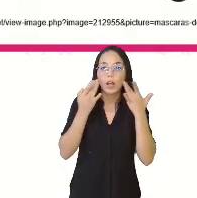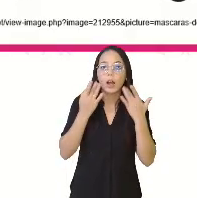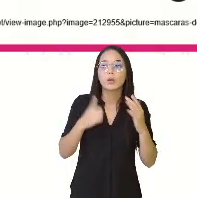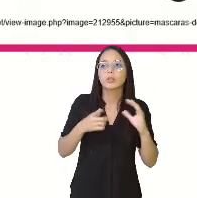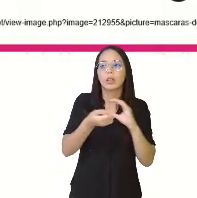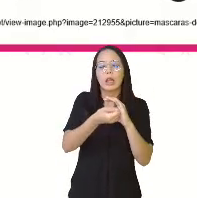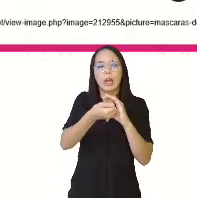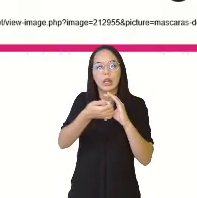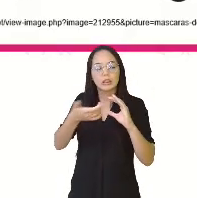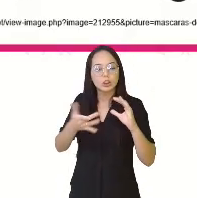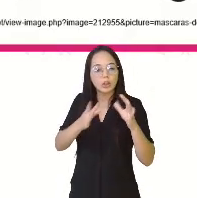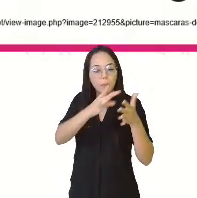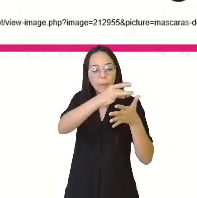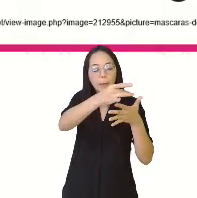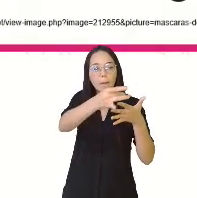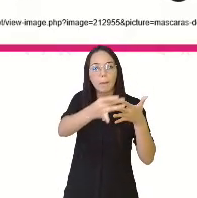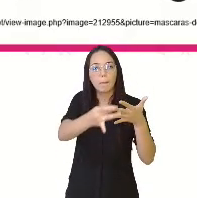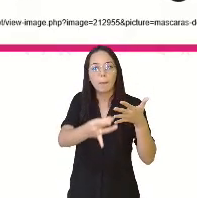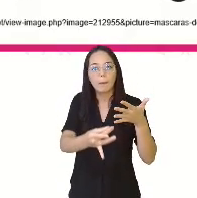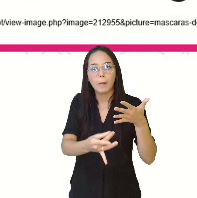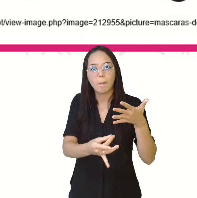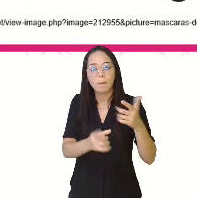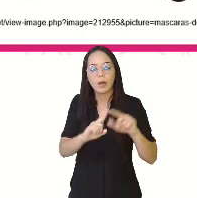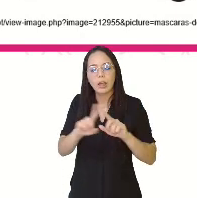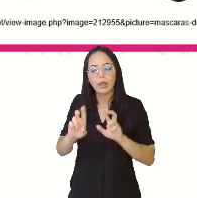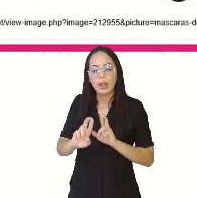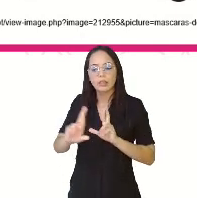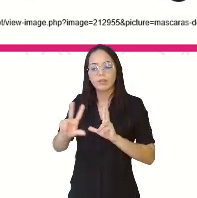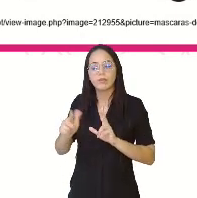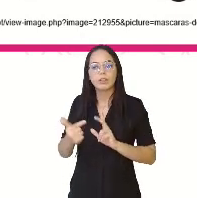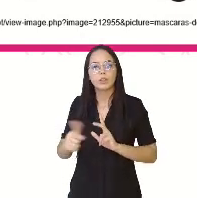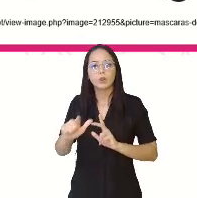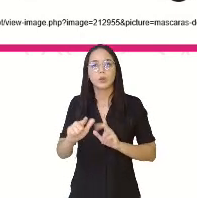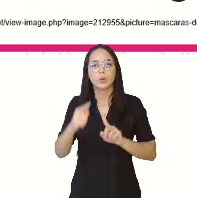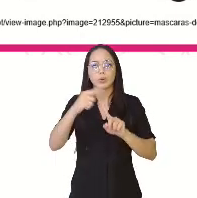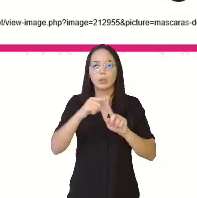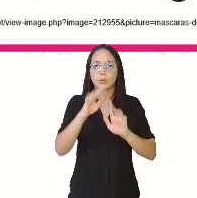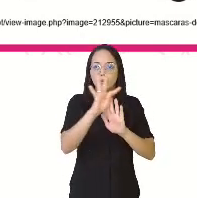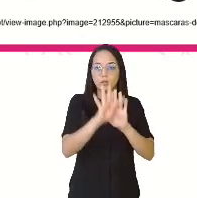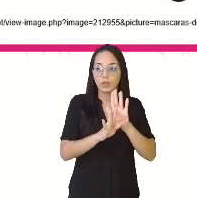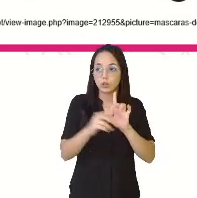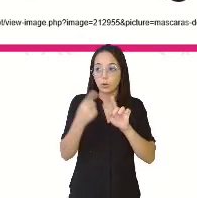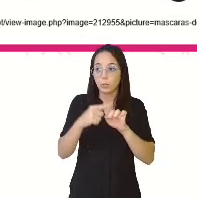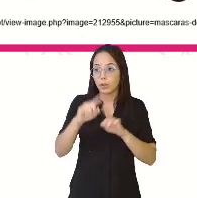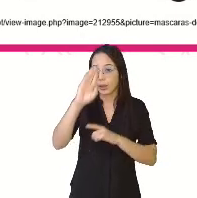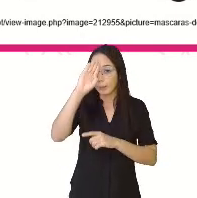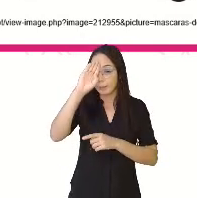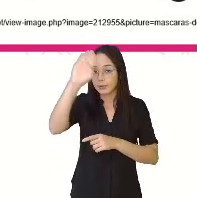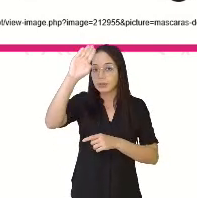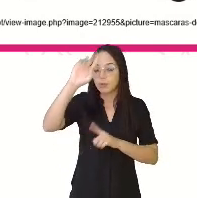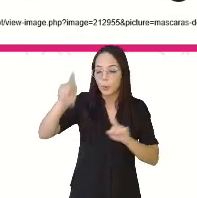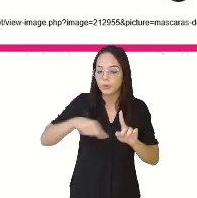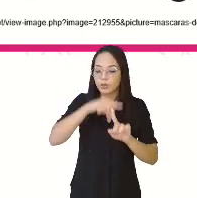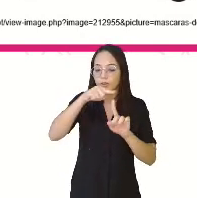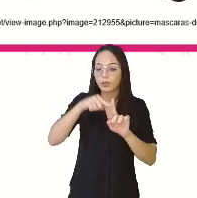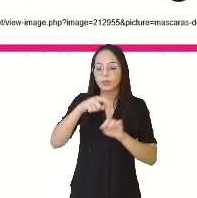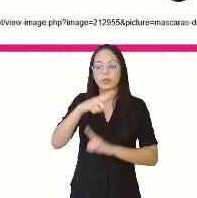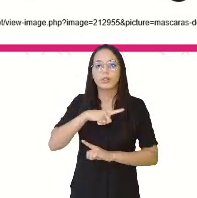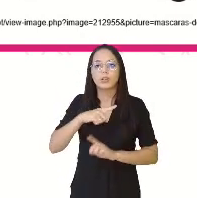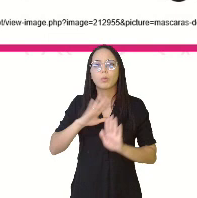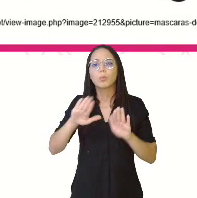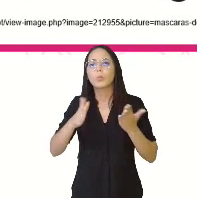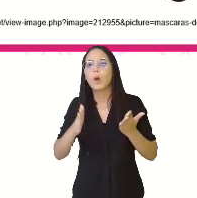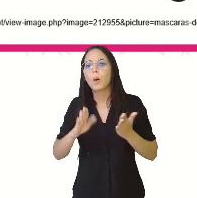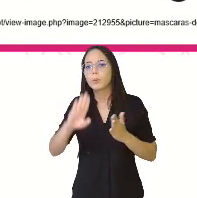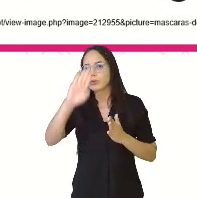características peculiares que se distancia de outros tipos de texto, pela principal função que lhe é atribuída. E qual é